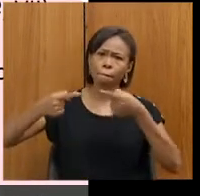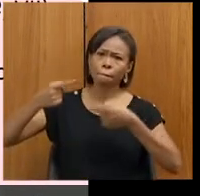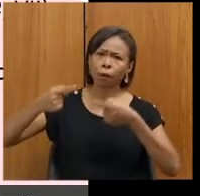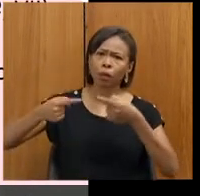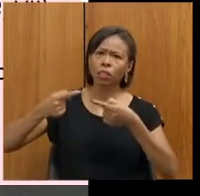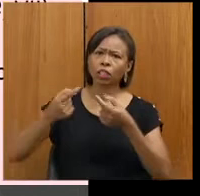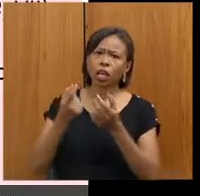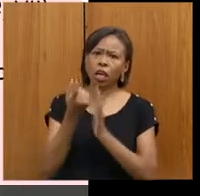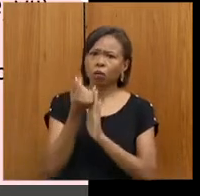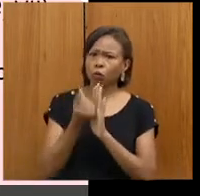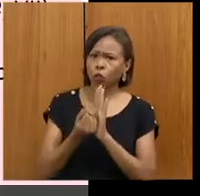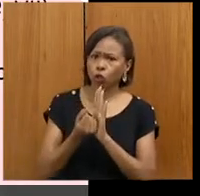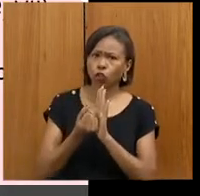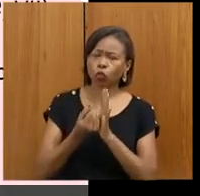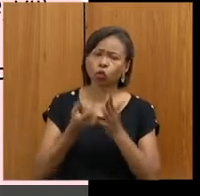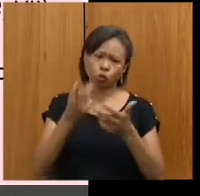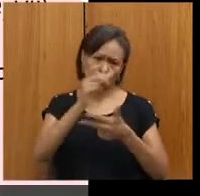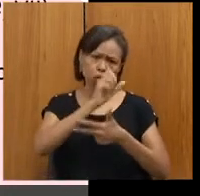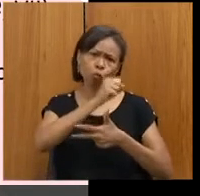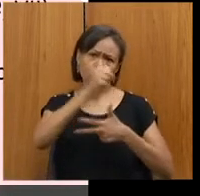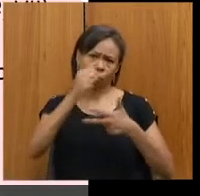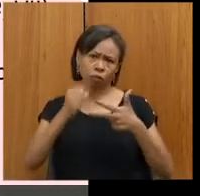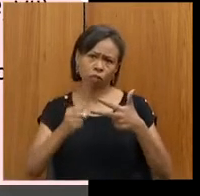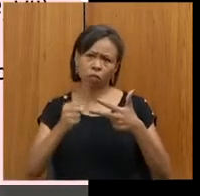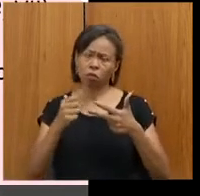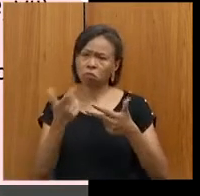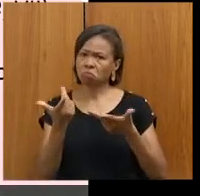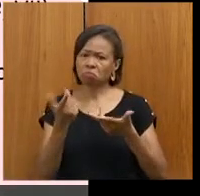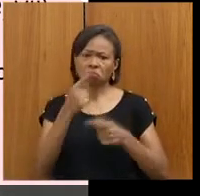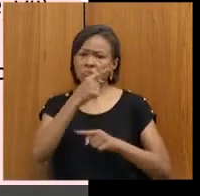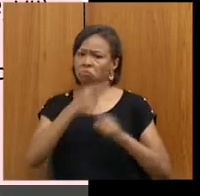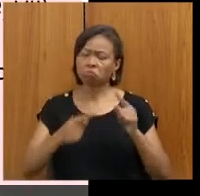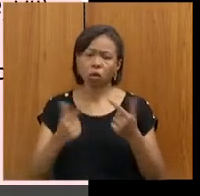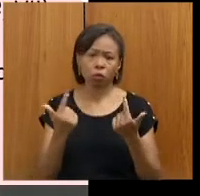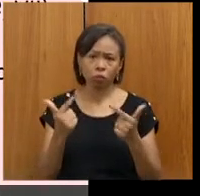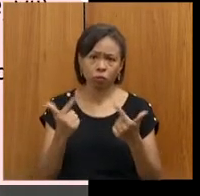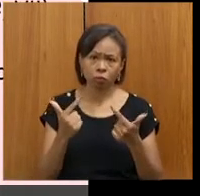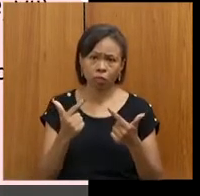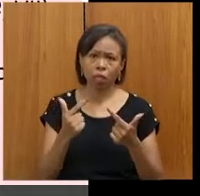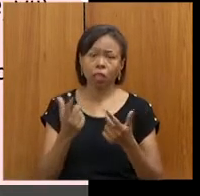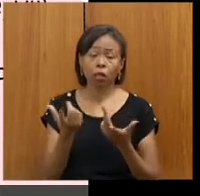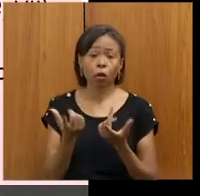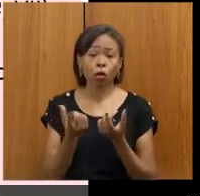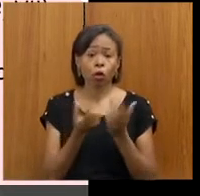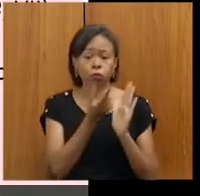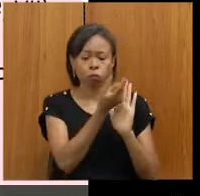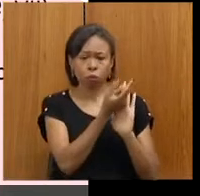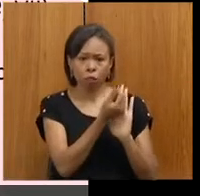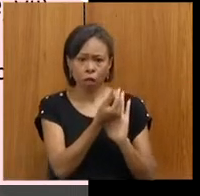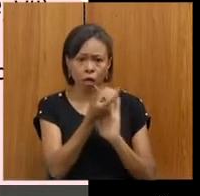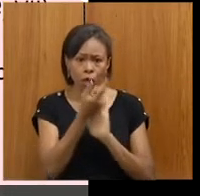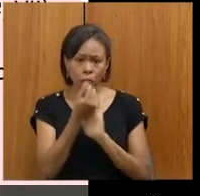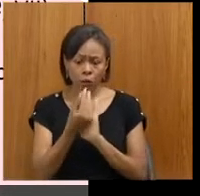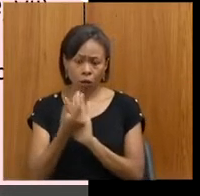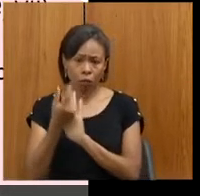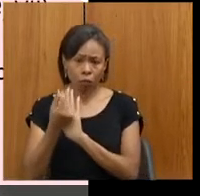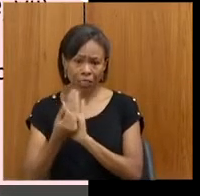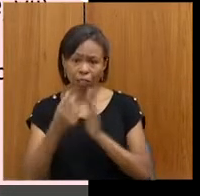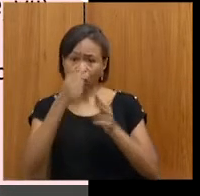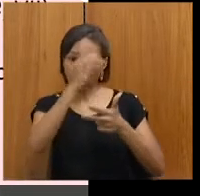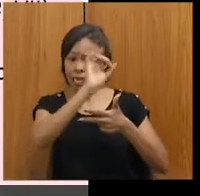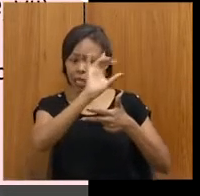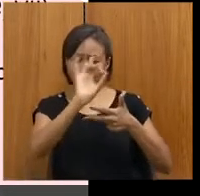ressalva em plano ou seja o planejamento financeiro e orçamentário dos poderes permanecem Independência eles vão